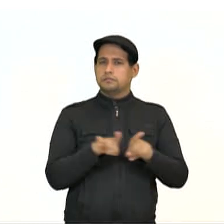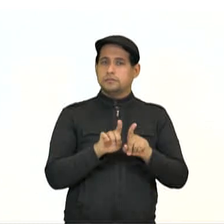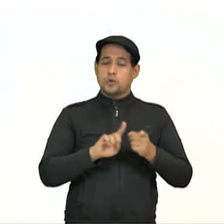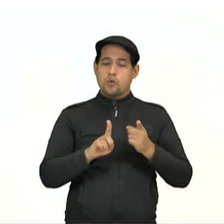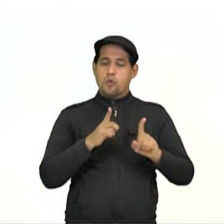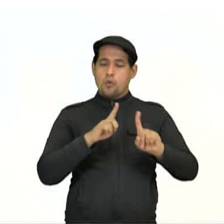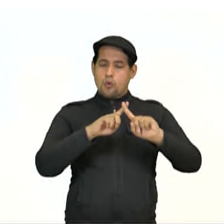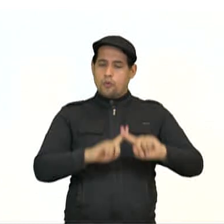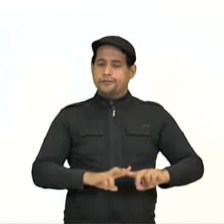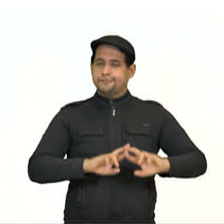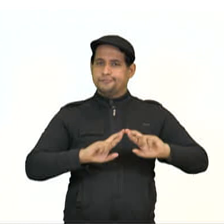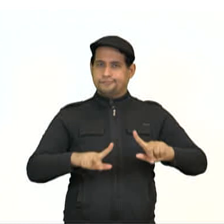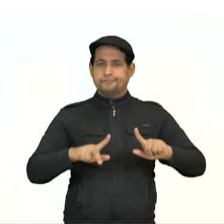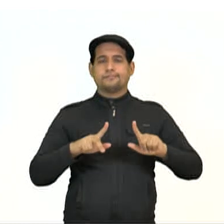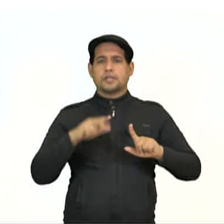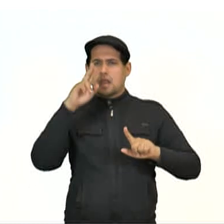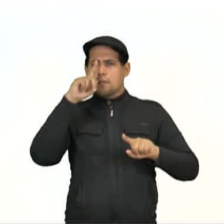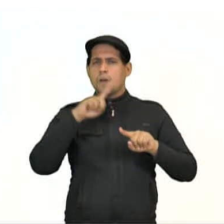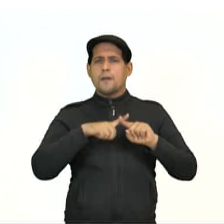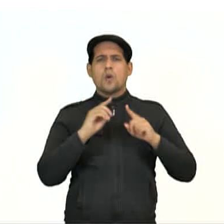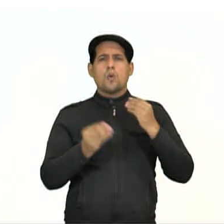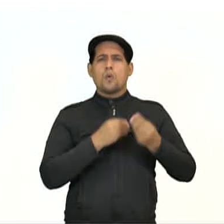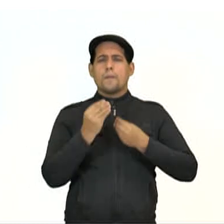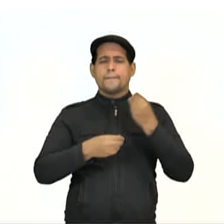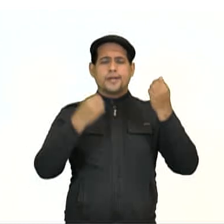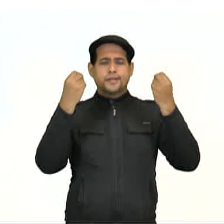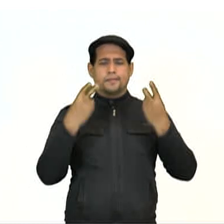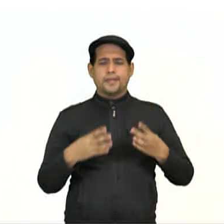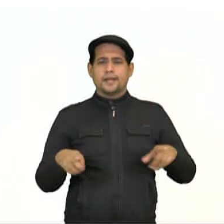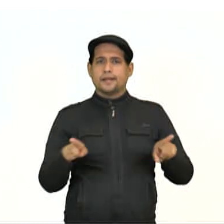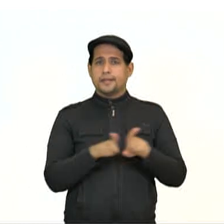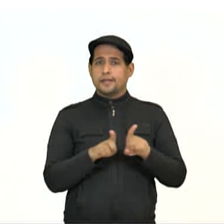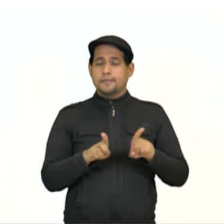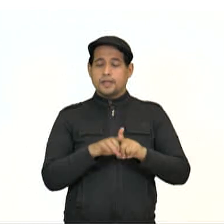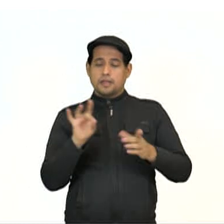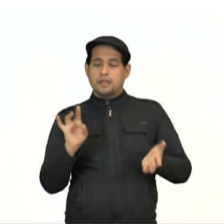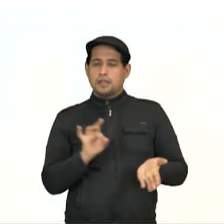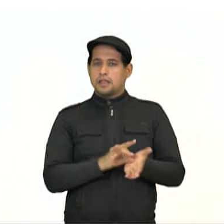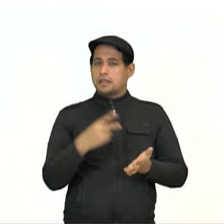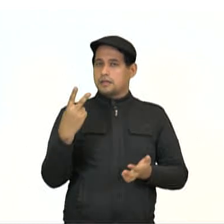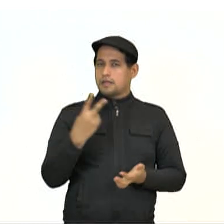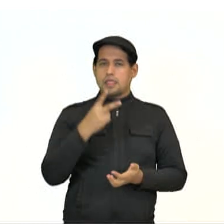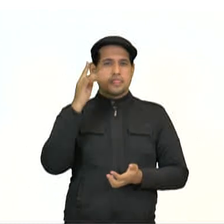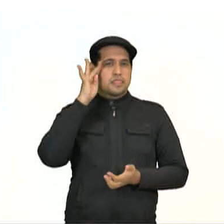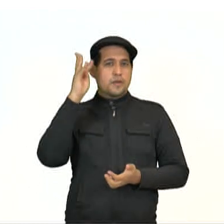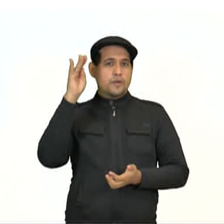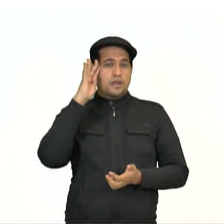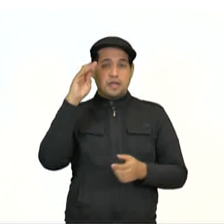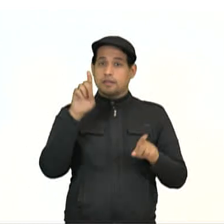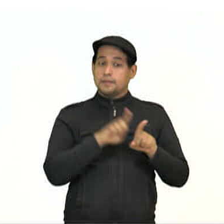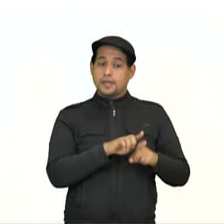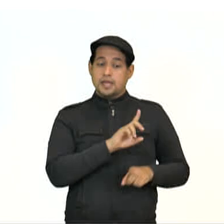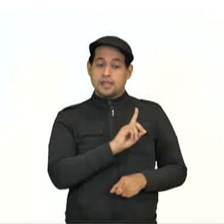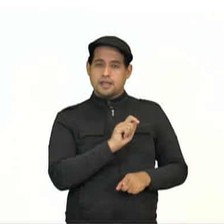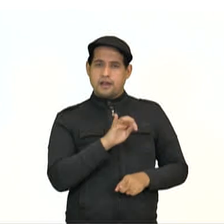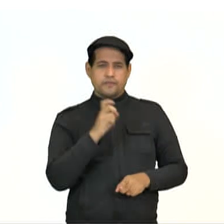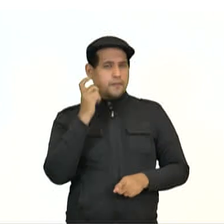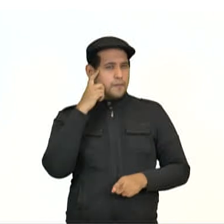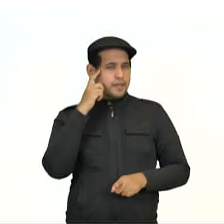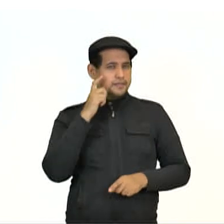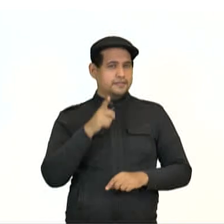os diferentes insetos. Como você explicaria essa afirmação segundo a teoria de Darwin e Wallace? Pensa